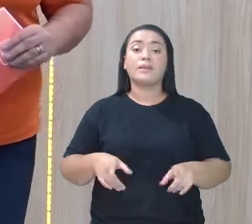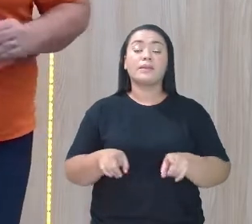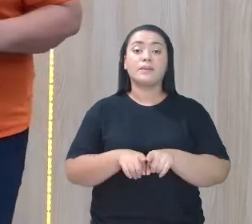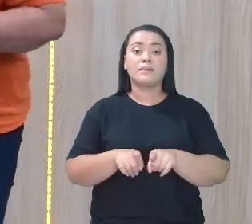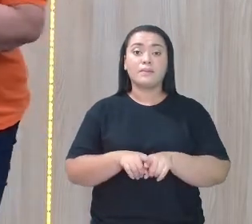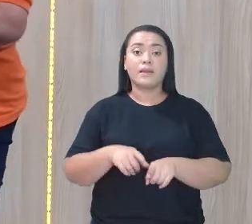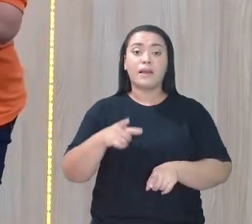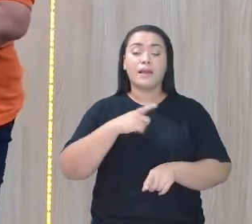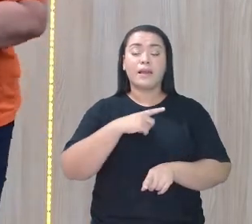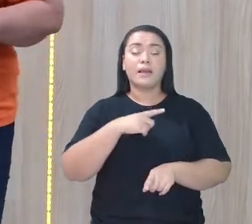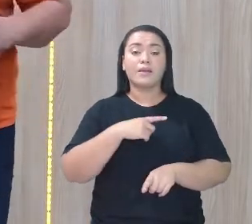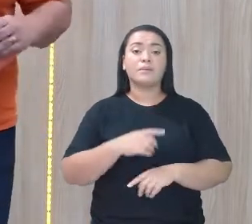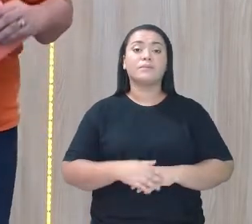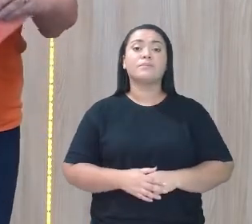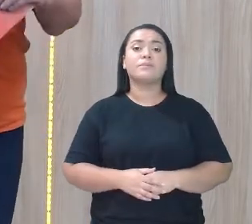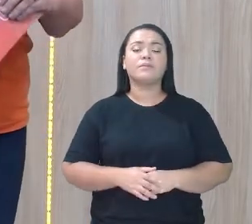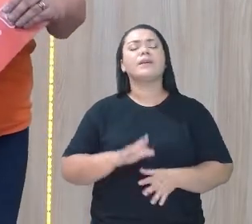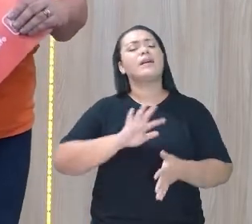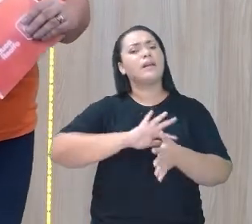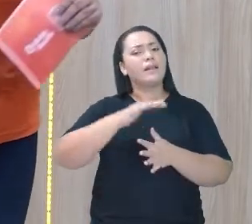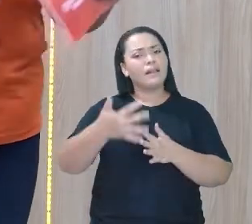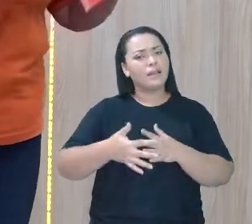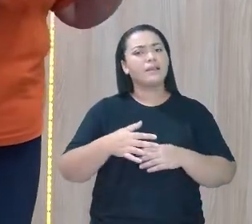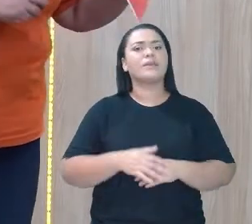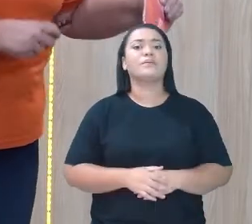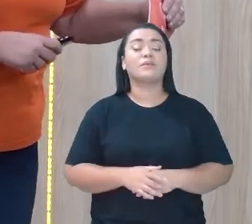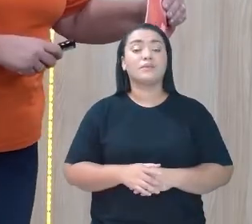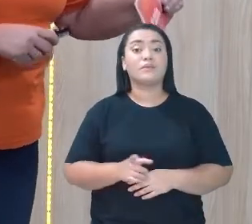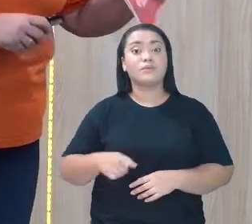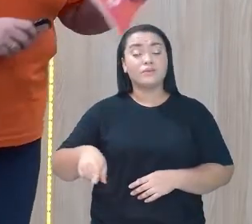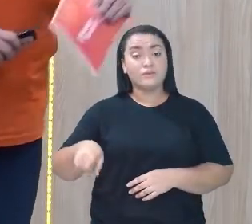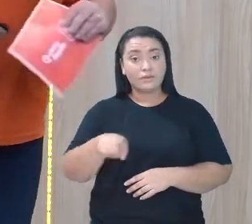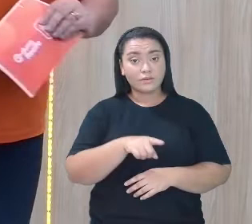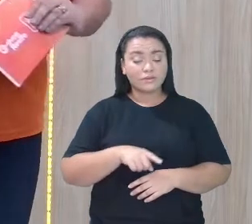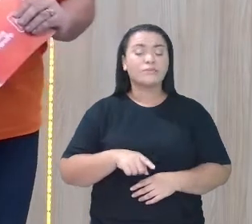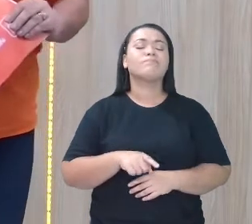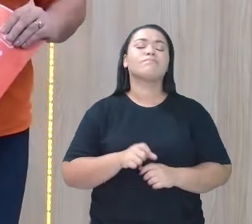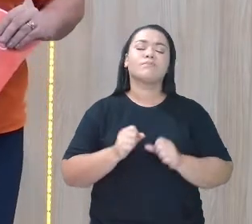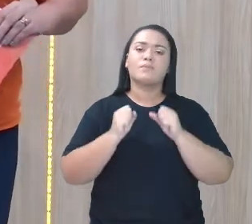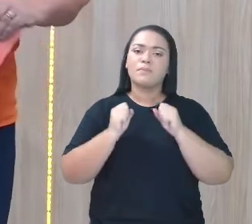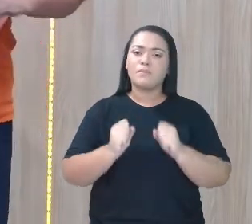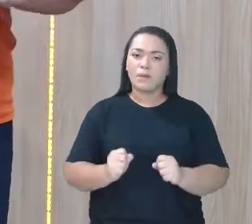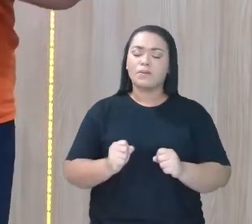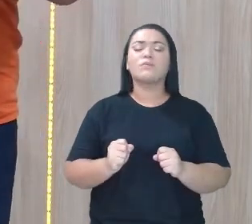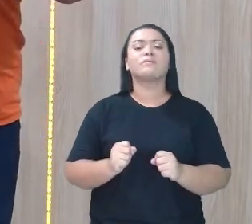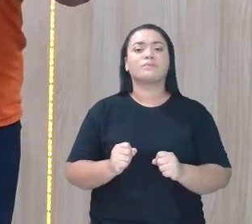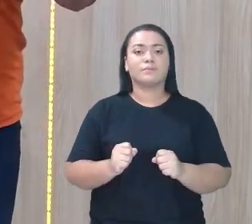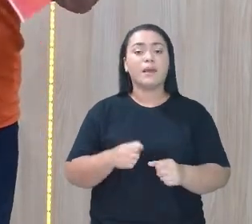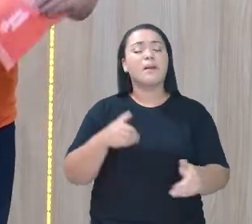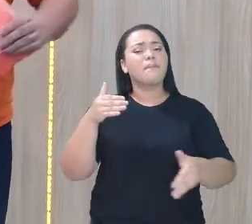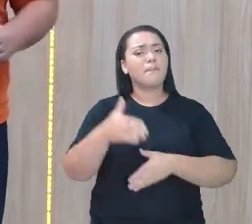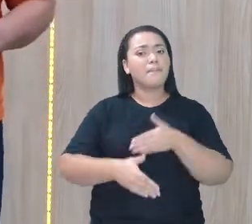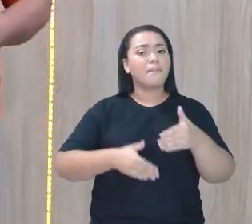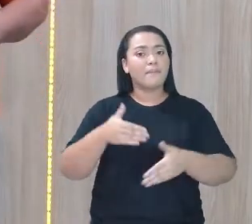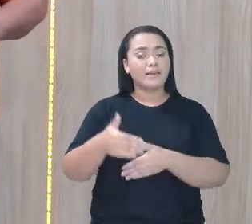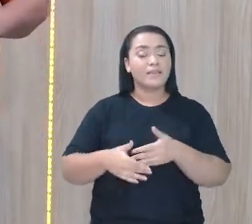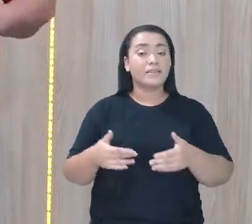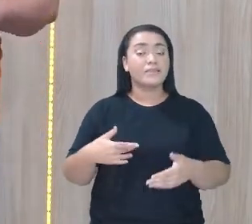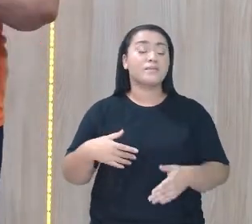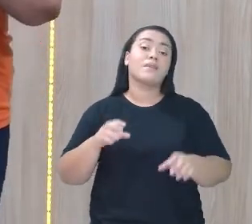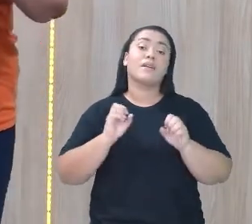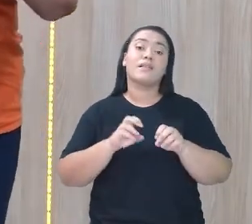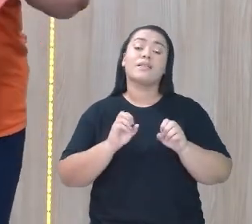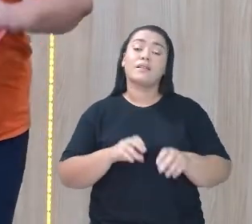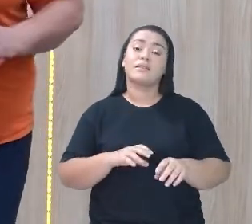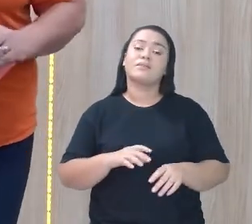contamos, com a questão aí, olha, de Libras, para que todos vocês possam, participar da nossa